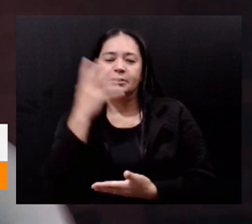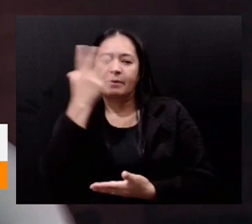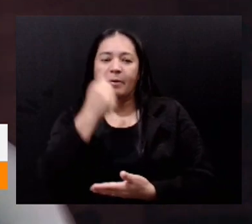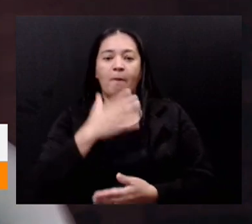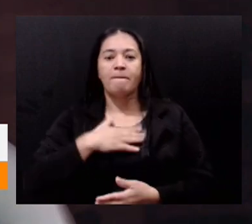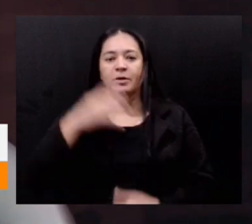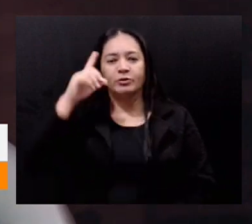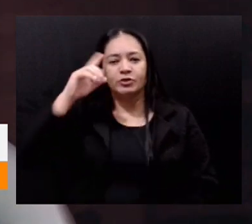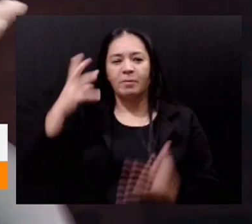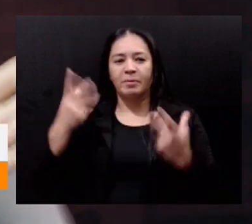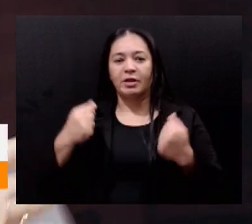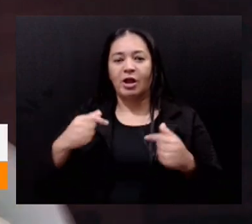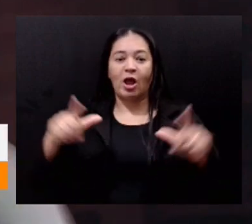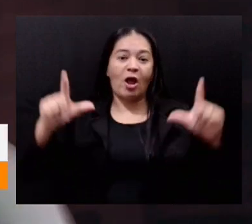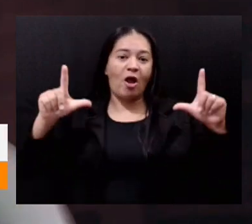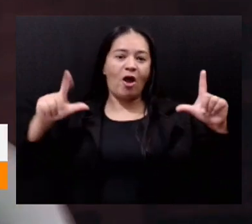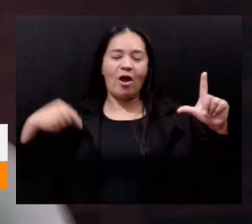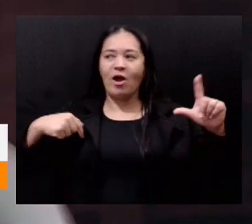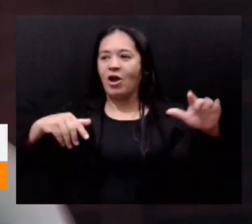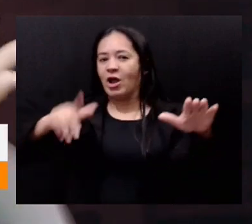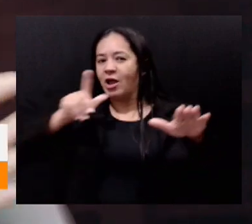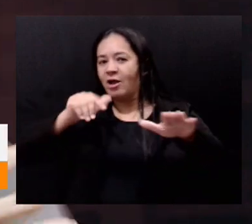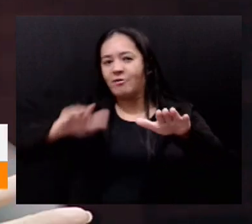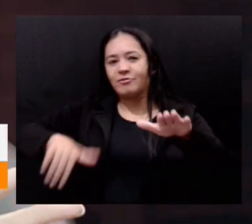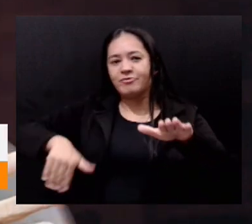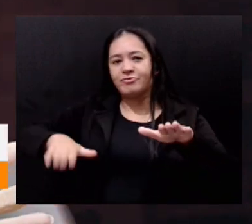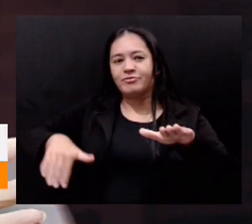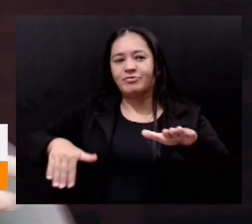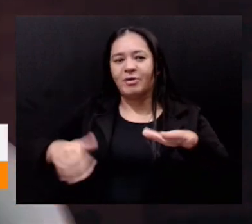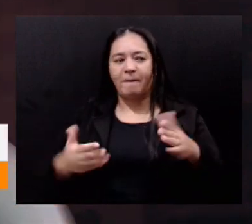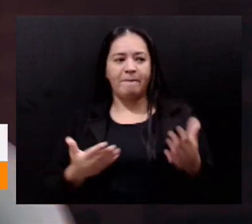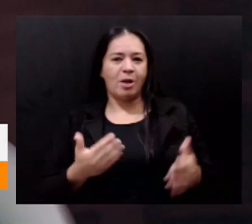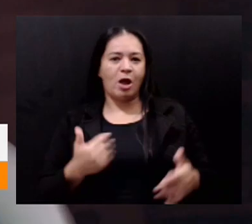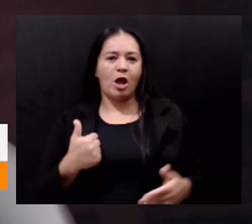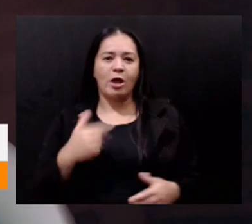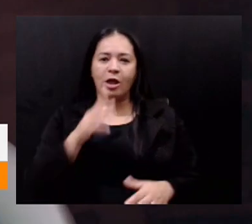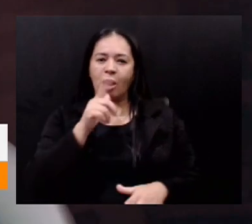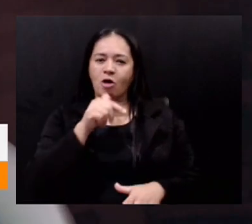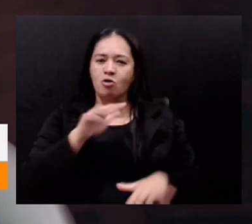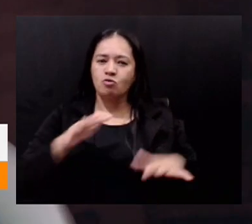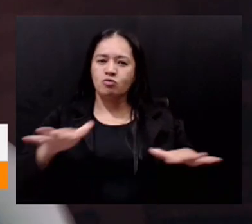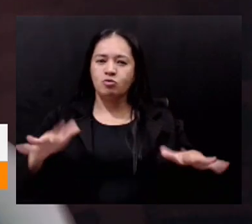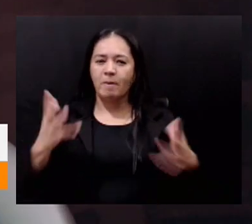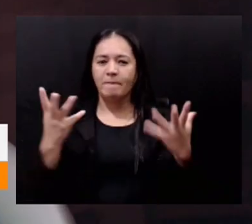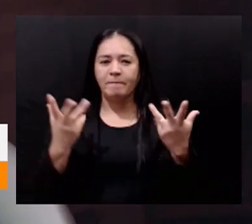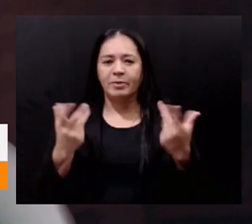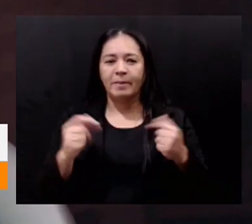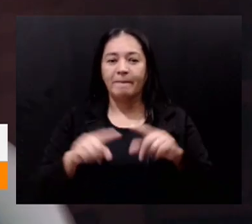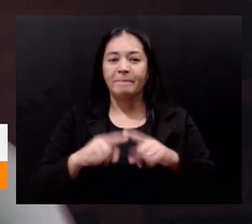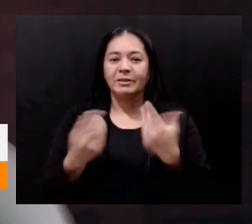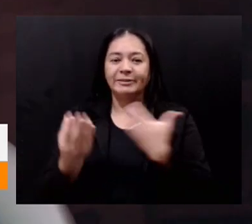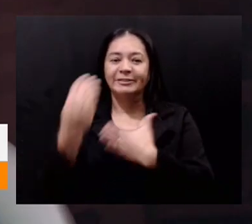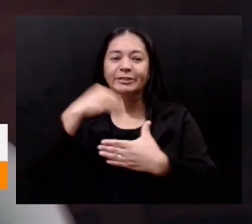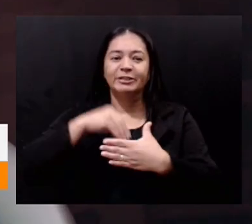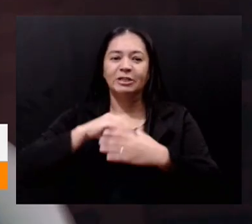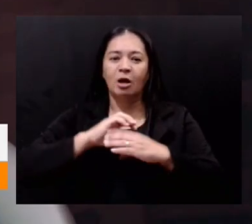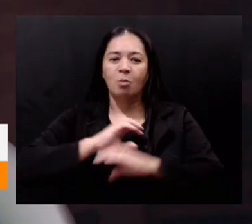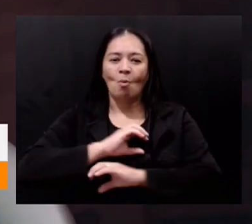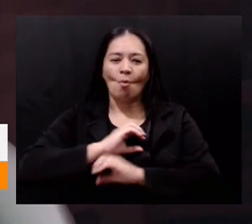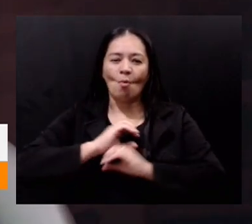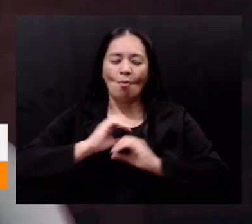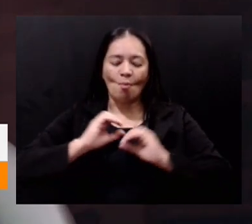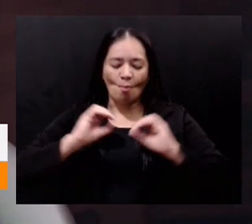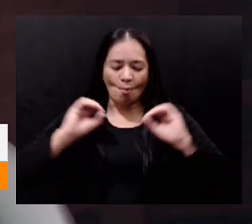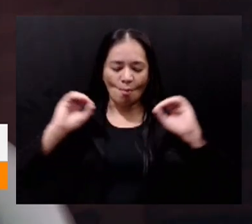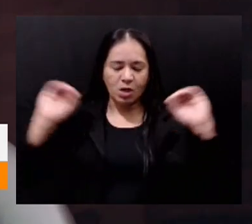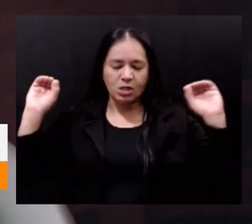mas olha eu, vamos embora, bora, olha eu numa praia maravilhosa. Mas por dentro tá como? Tá aquele sentimento de vazio, eu não Uhum. tô com